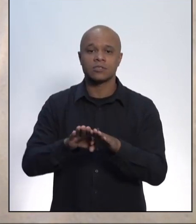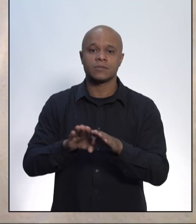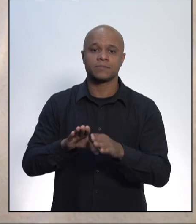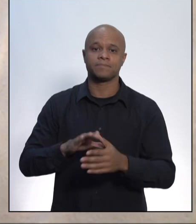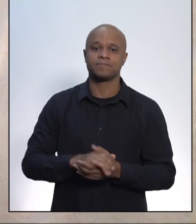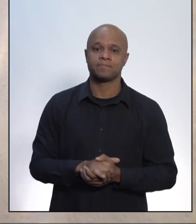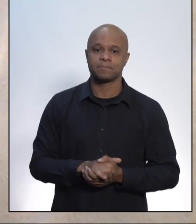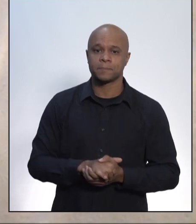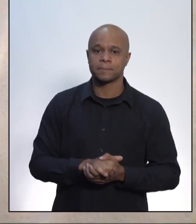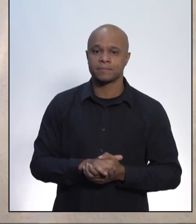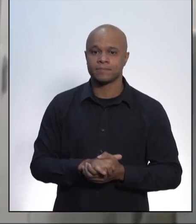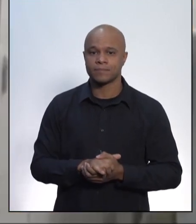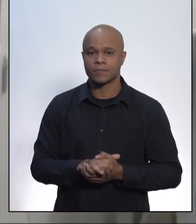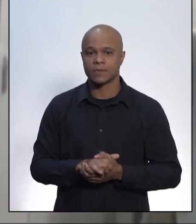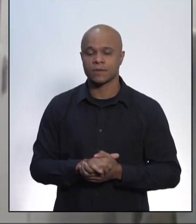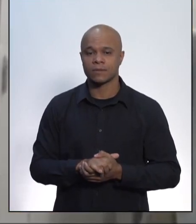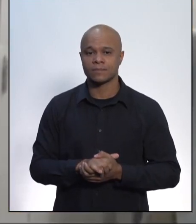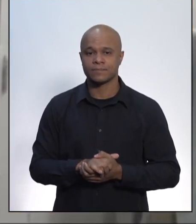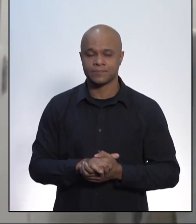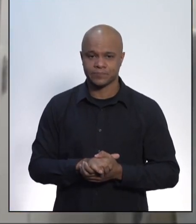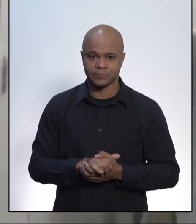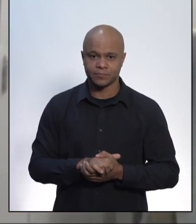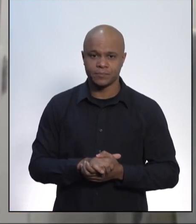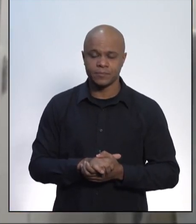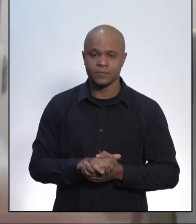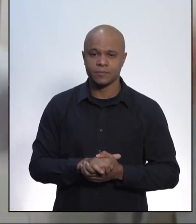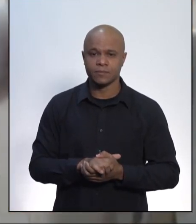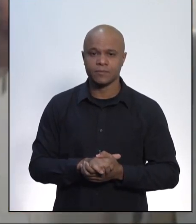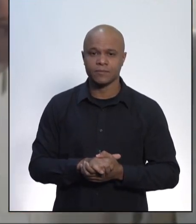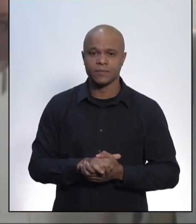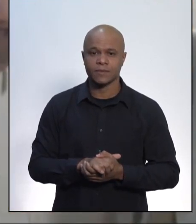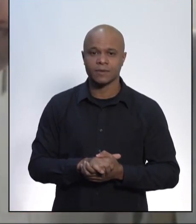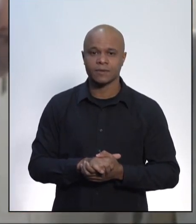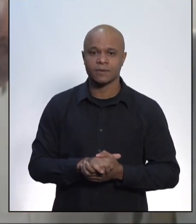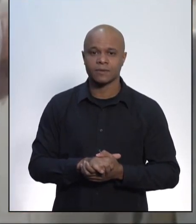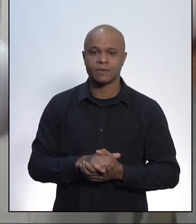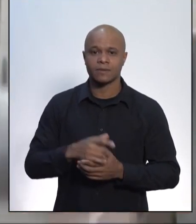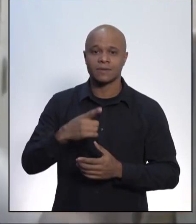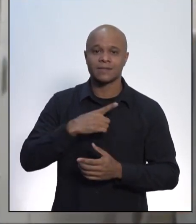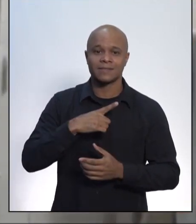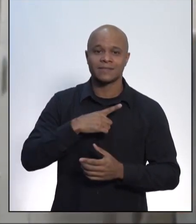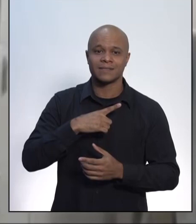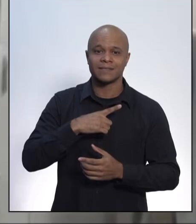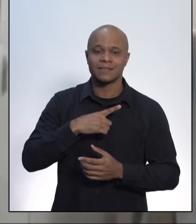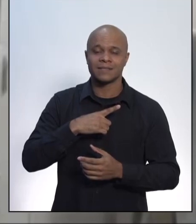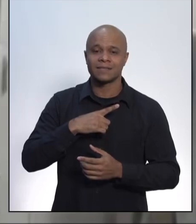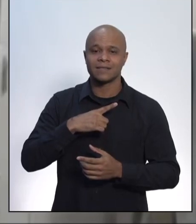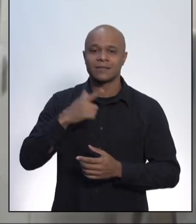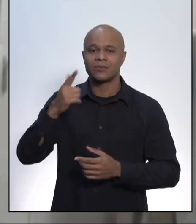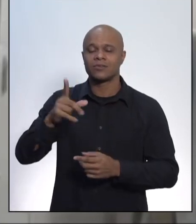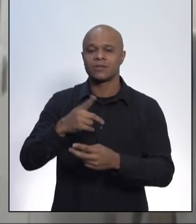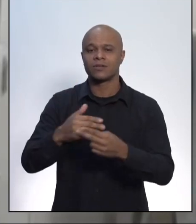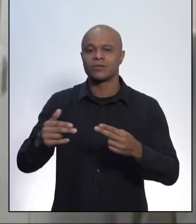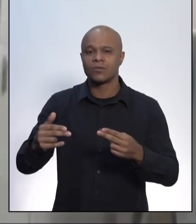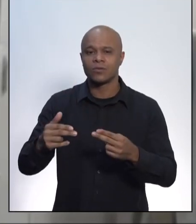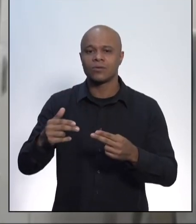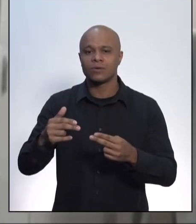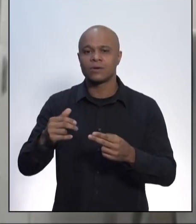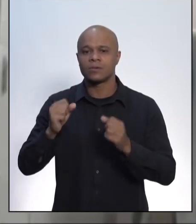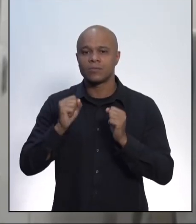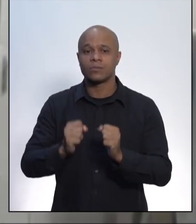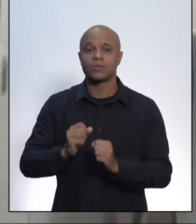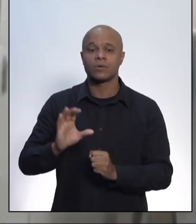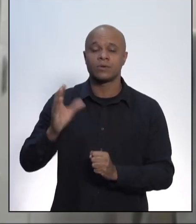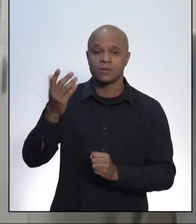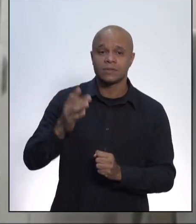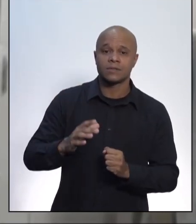alguma coisa. Mas tem aquela questão. Tem aquela questão também, né? Todos